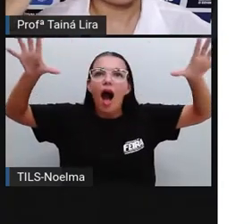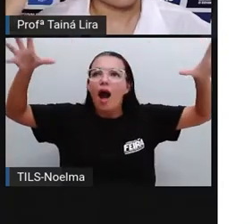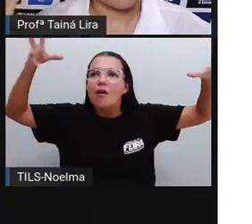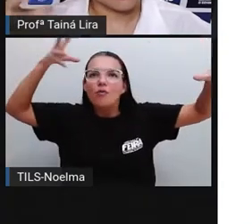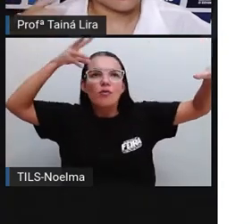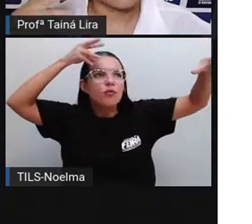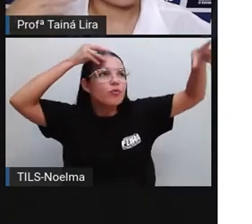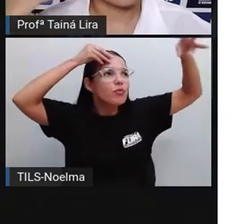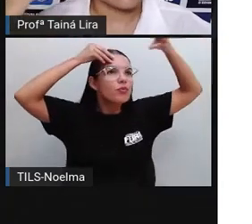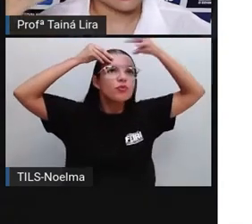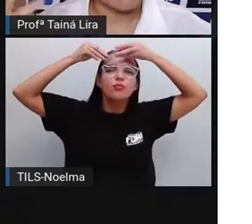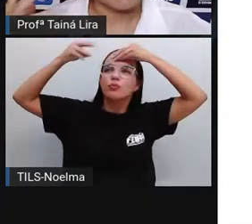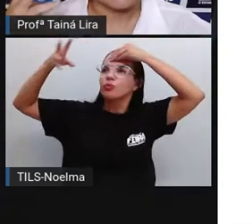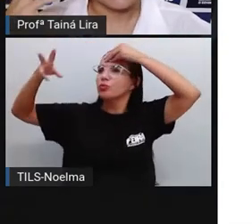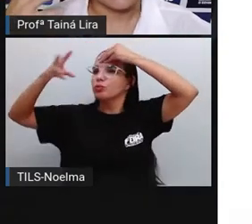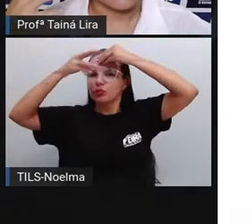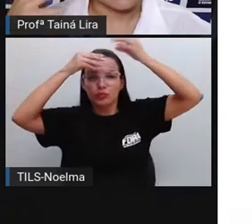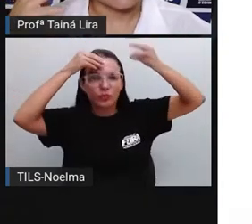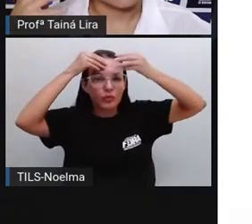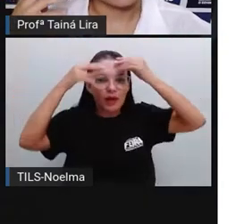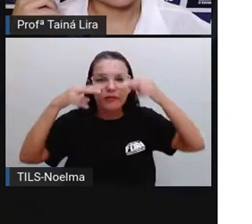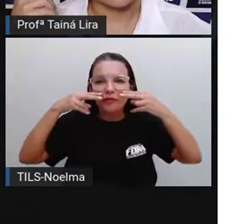Então, eles estão colocando ali, né?